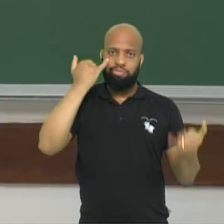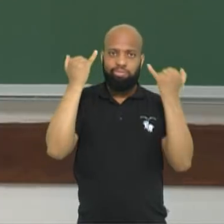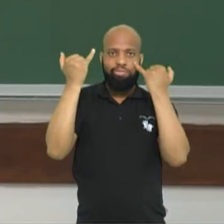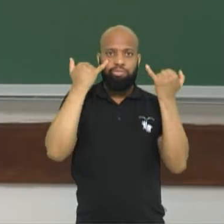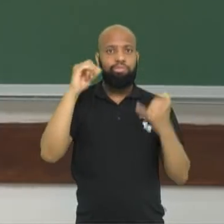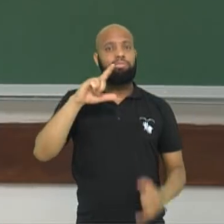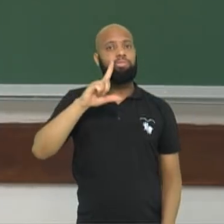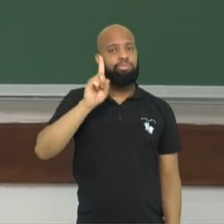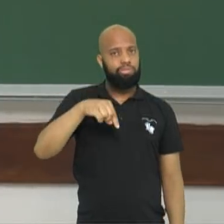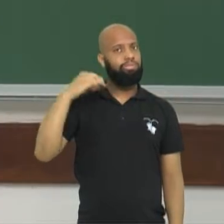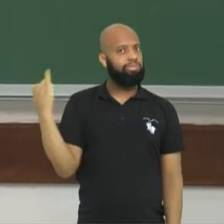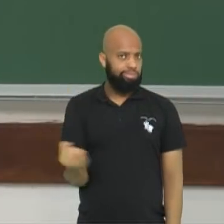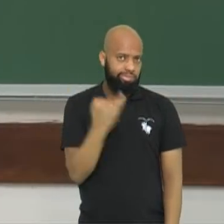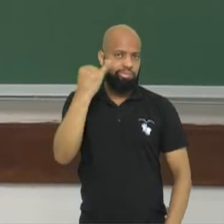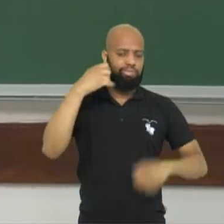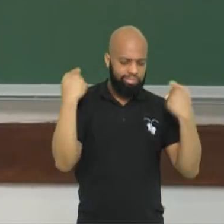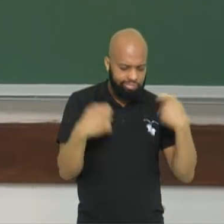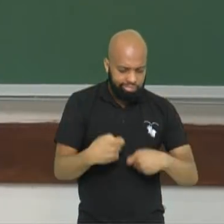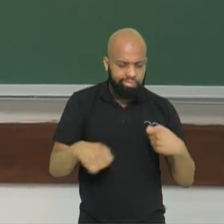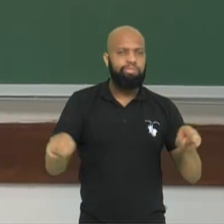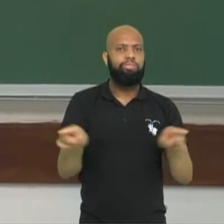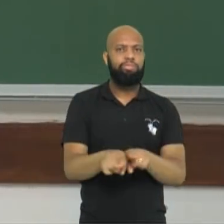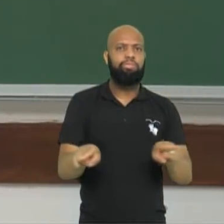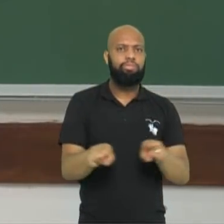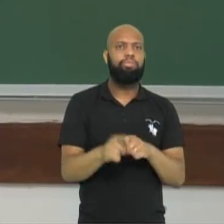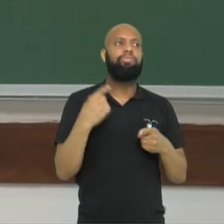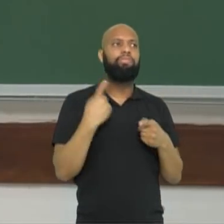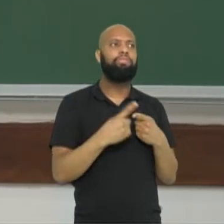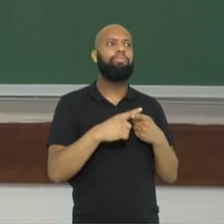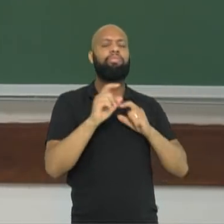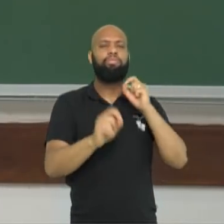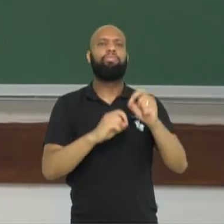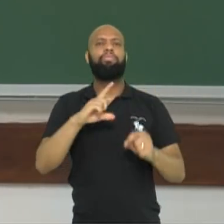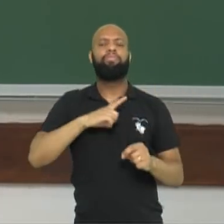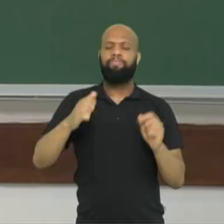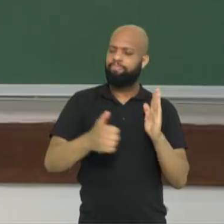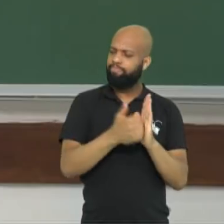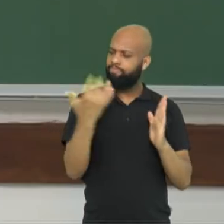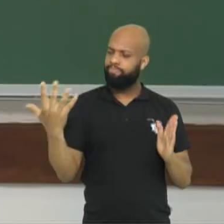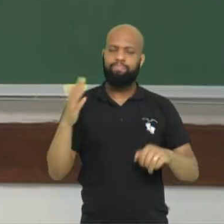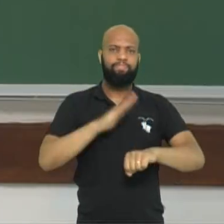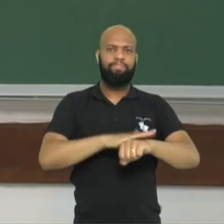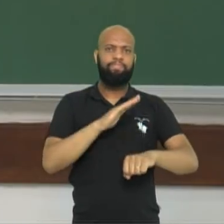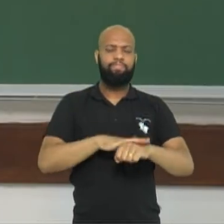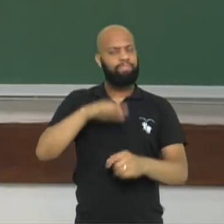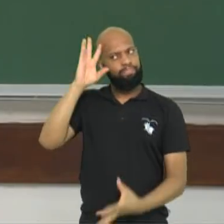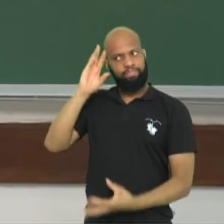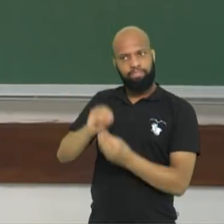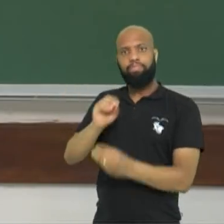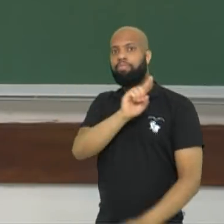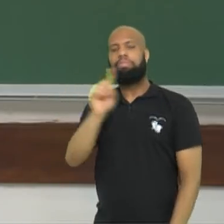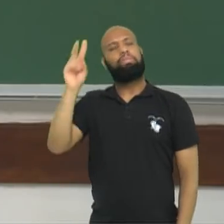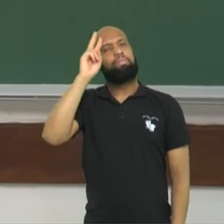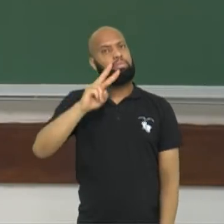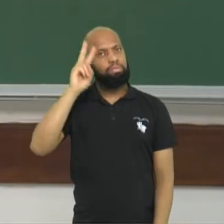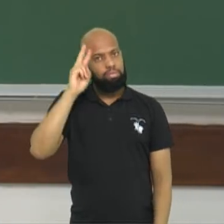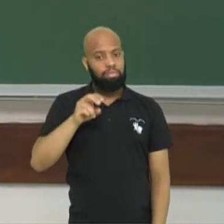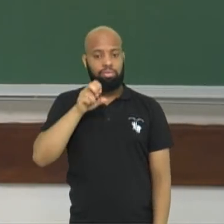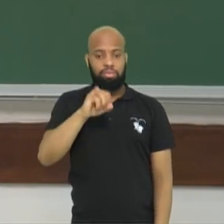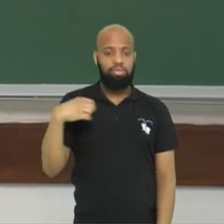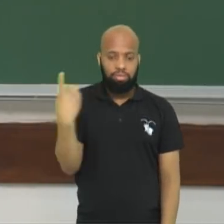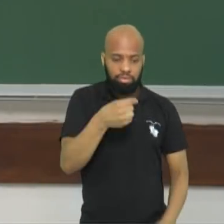são bem importantes e necessárias, a ponto de muitas vezes nós não compreendermos uma história se